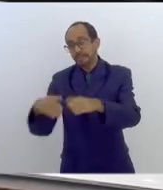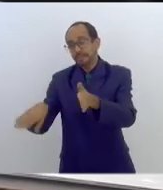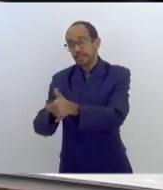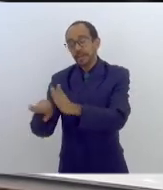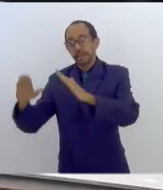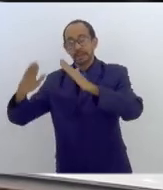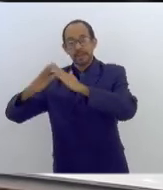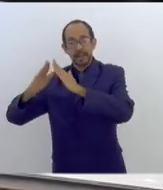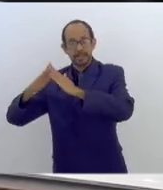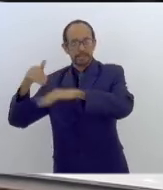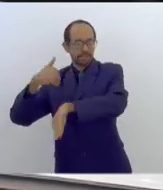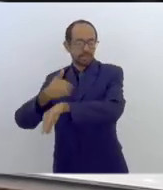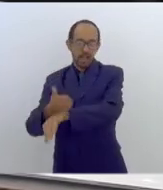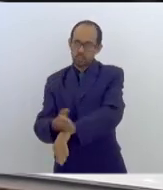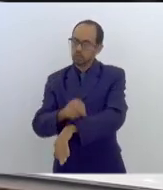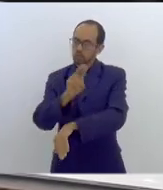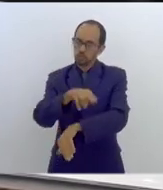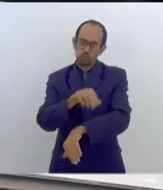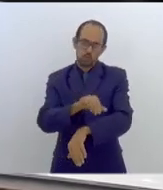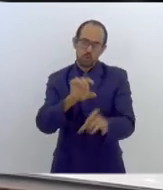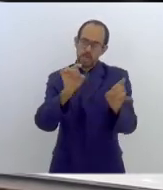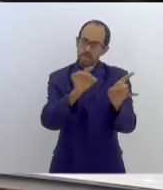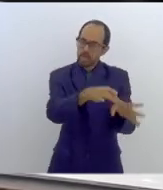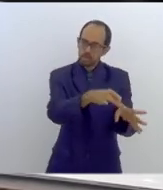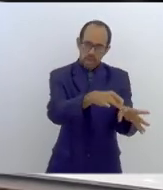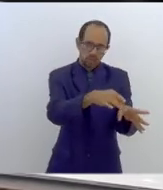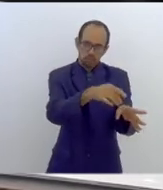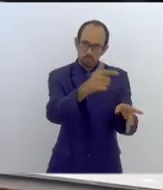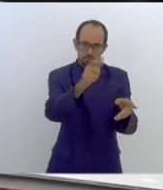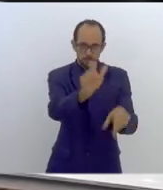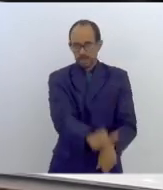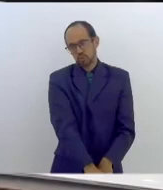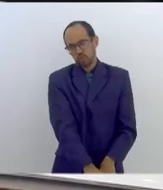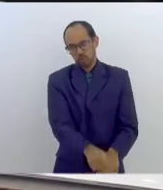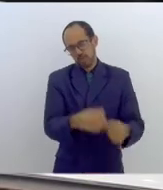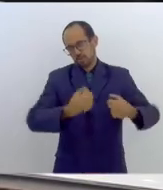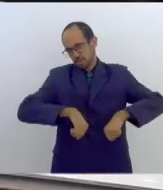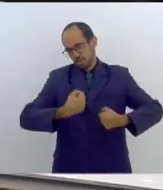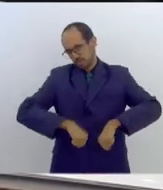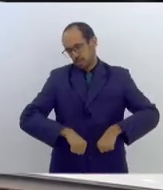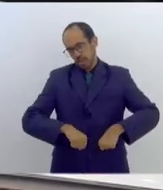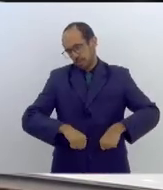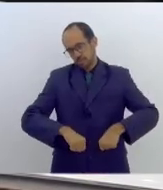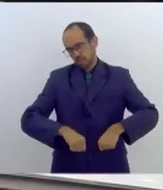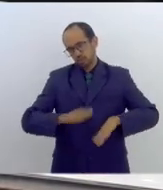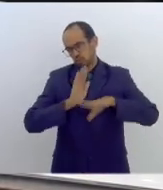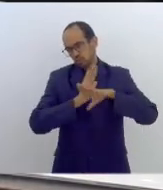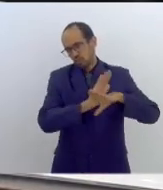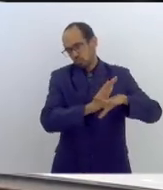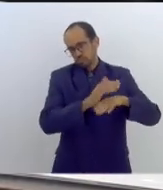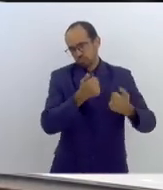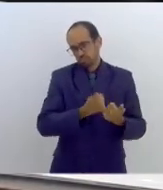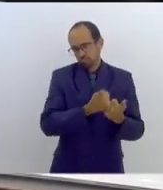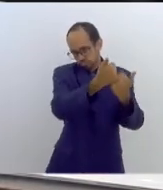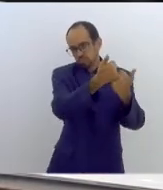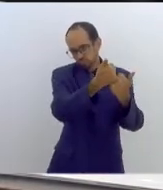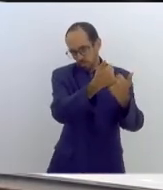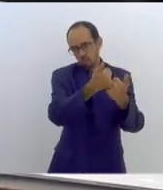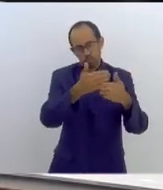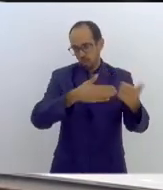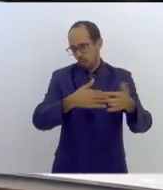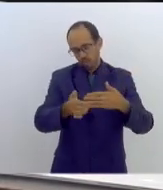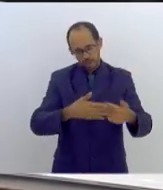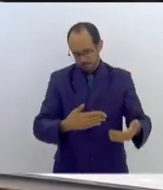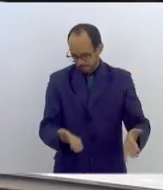eles nunca deixava de receber e acolher quem precisava quem precisasse de uma palavra de apoio e enfim